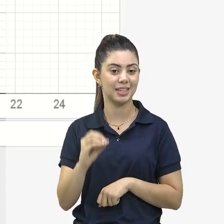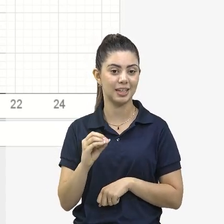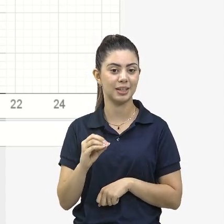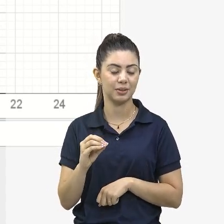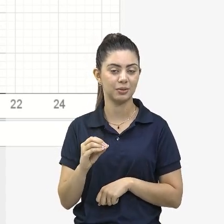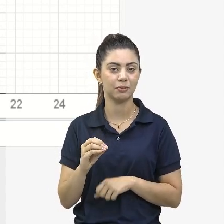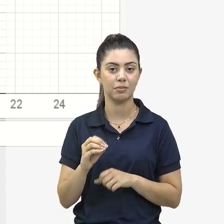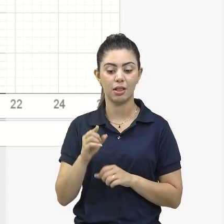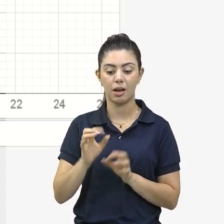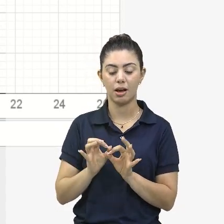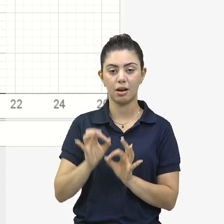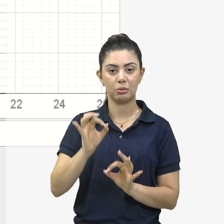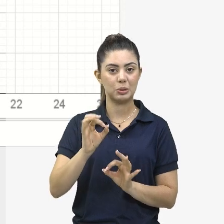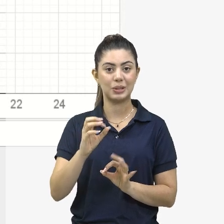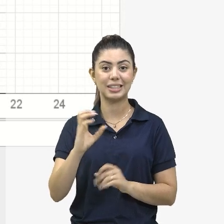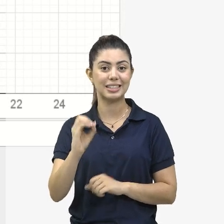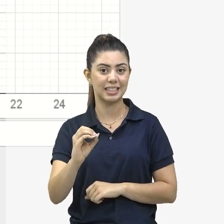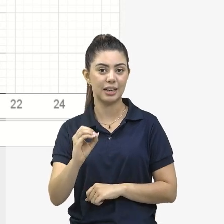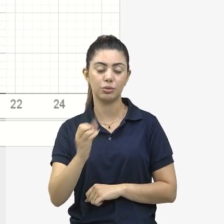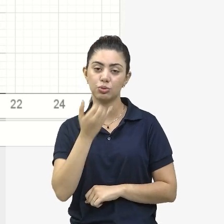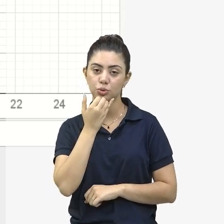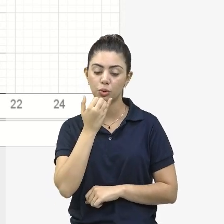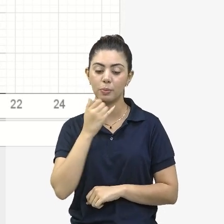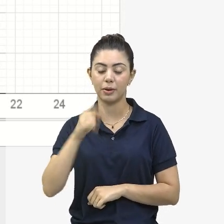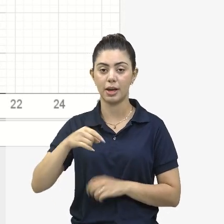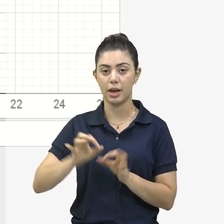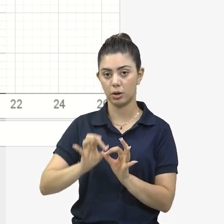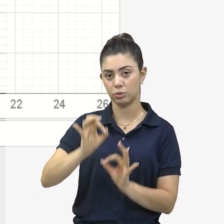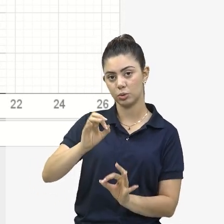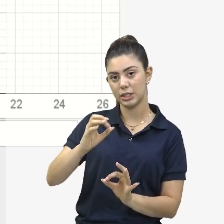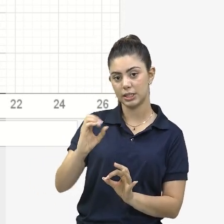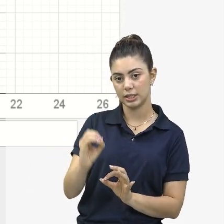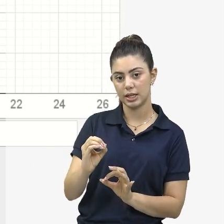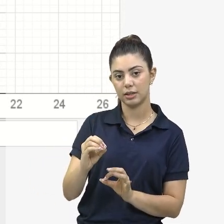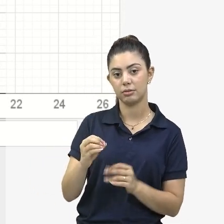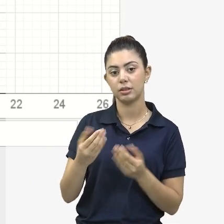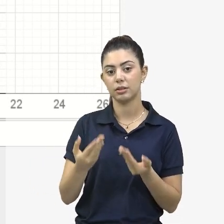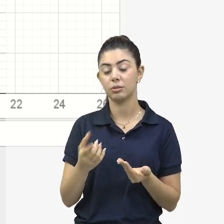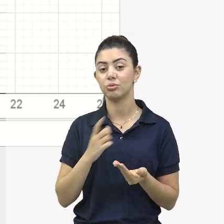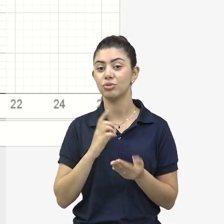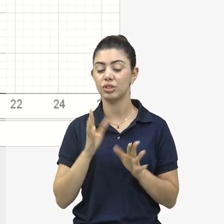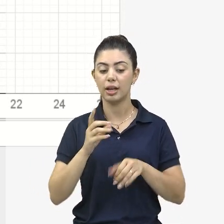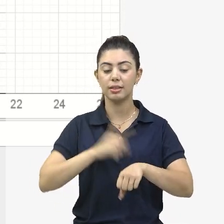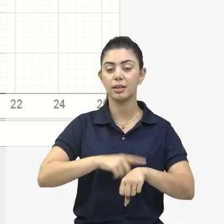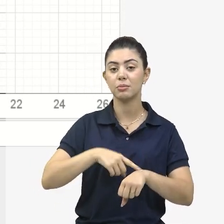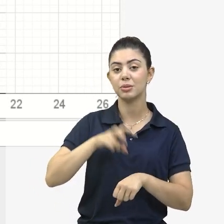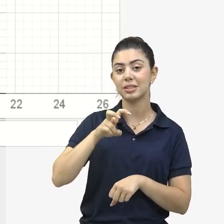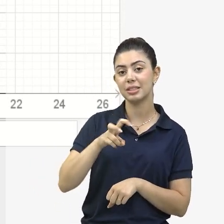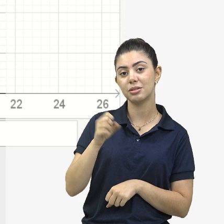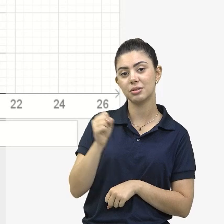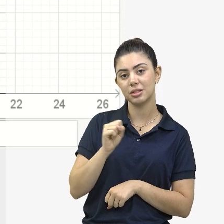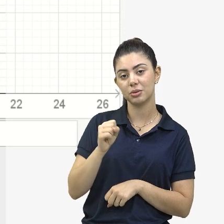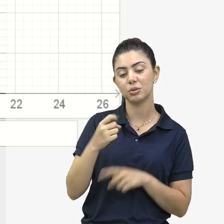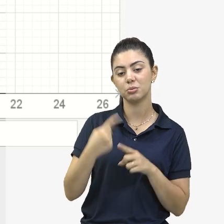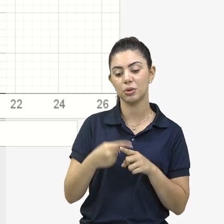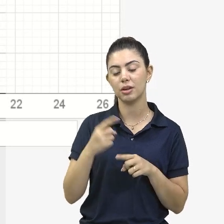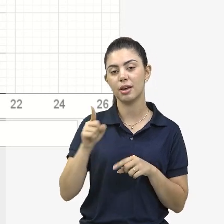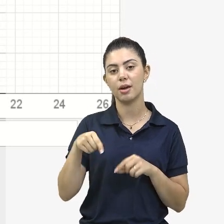altura zero, perdão, já tem percorrido aqui 5 segundos, que foi a duração total do evento,